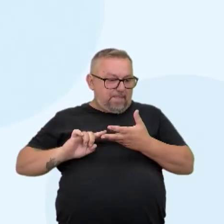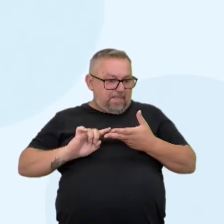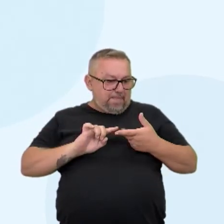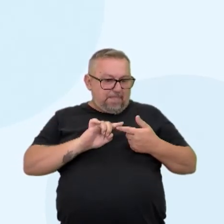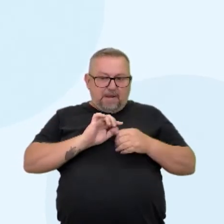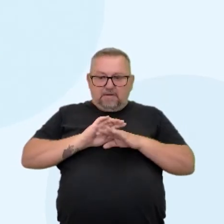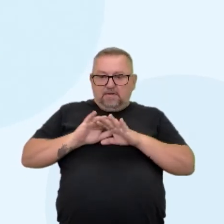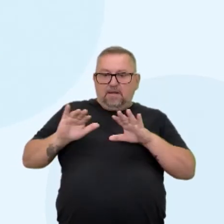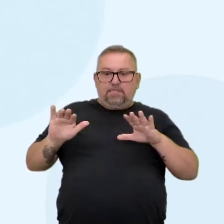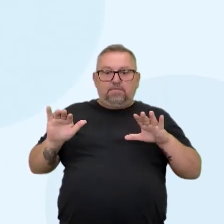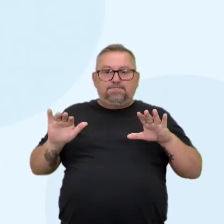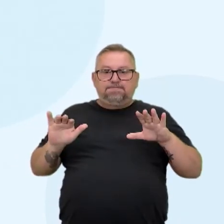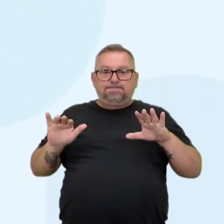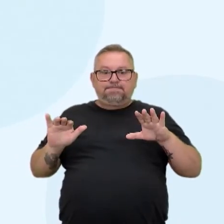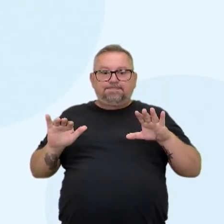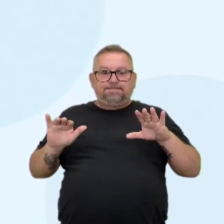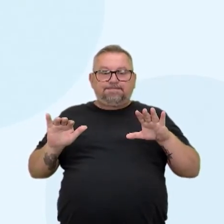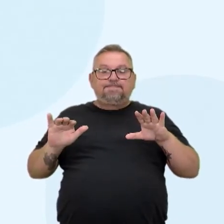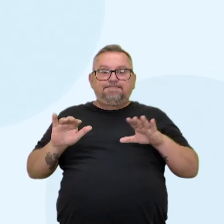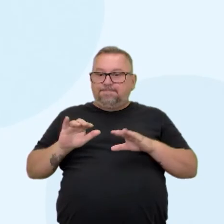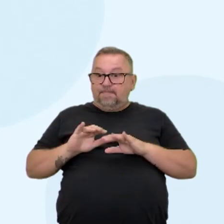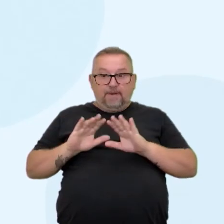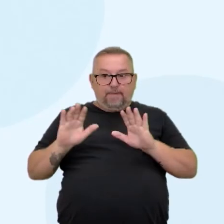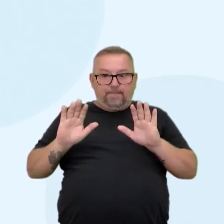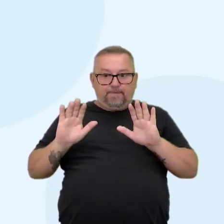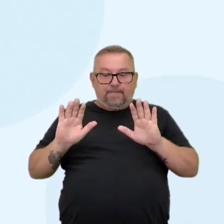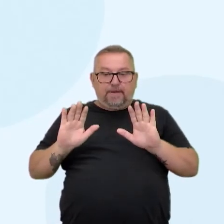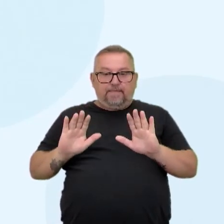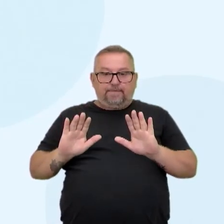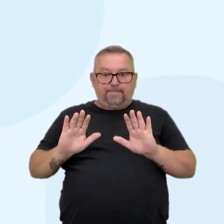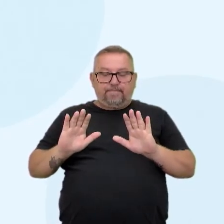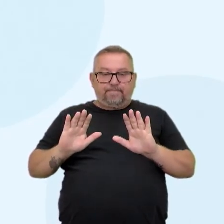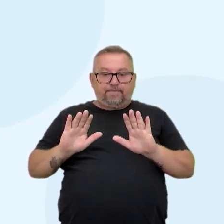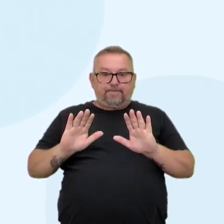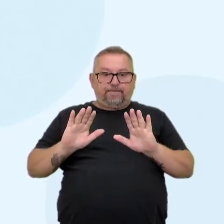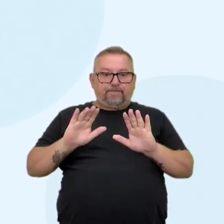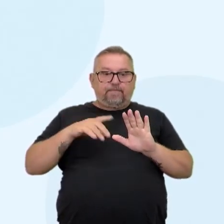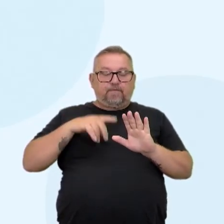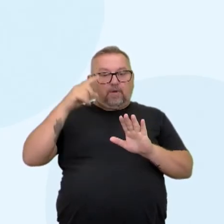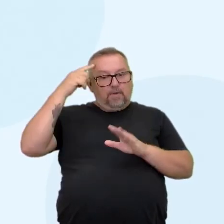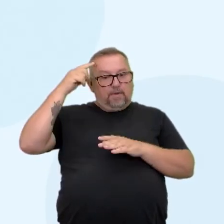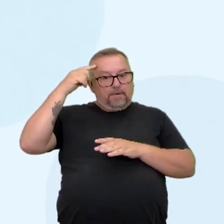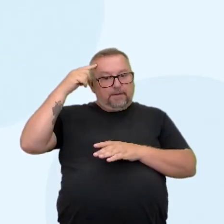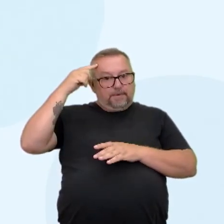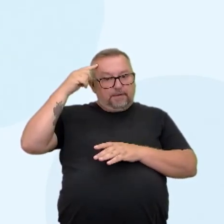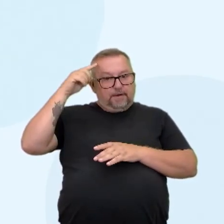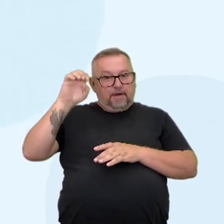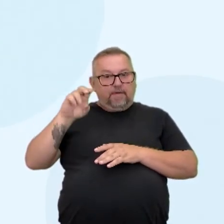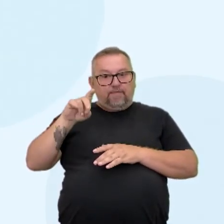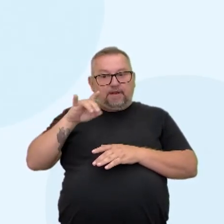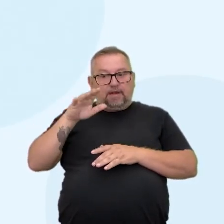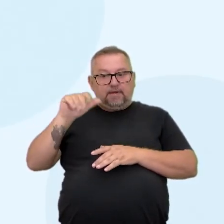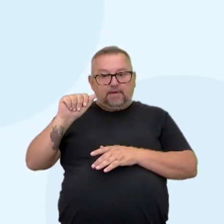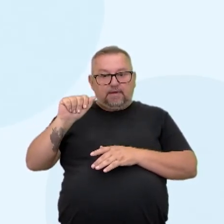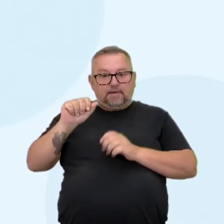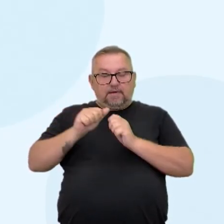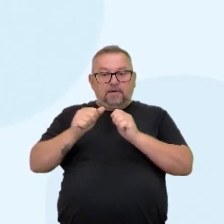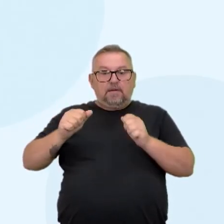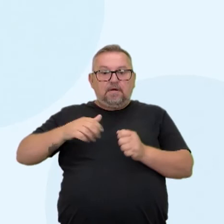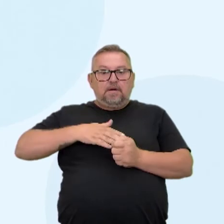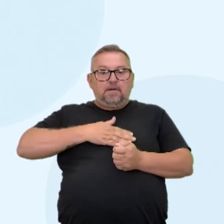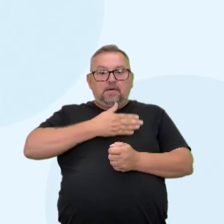isso já vem um caminhão de coisa junto não pera aí calma lá vamos só no que é evidente sem